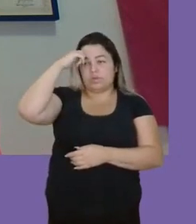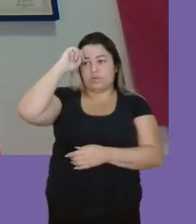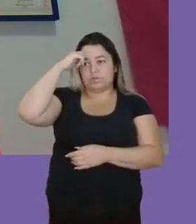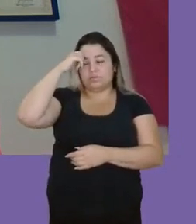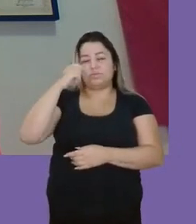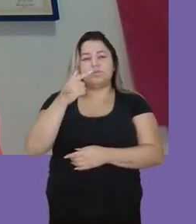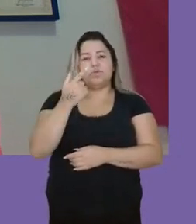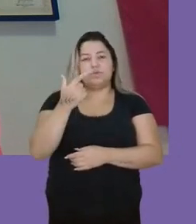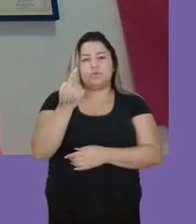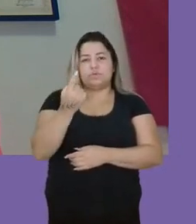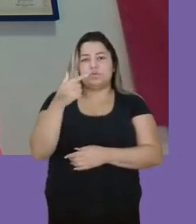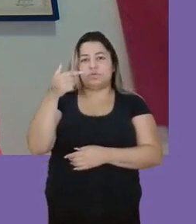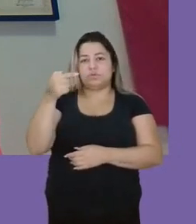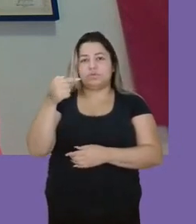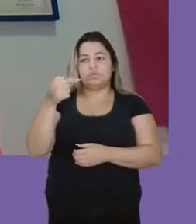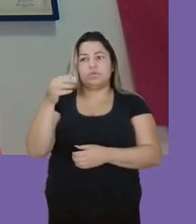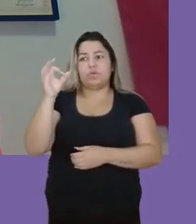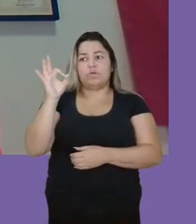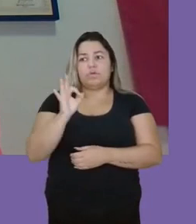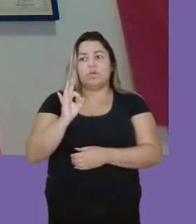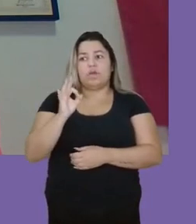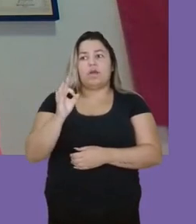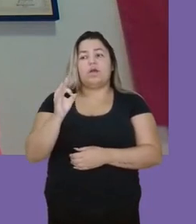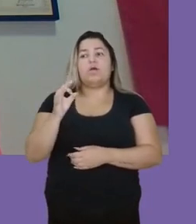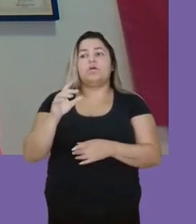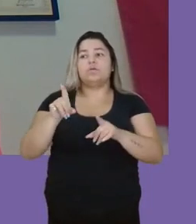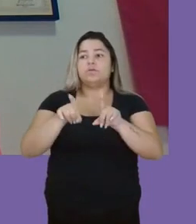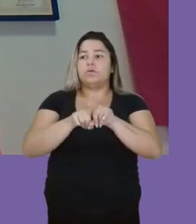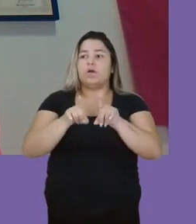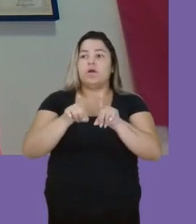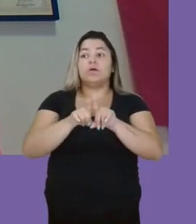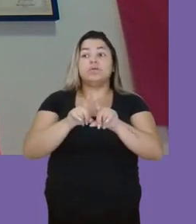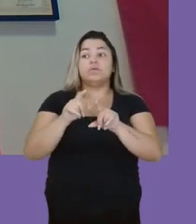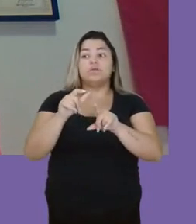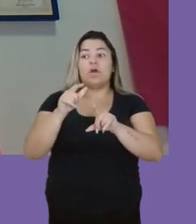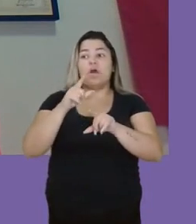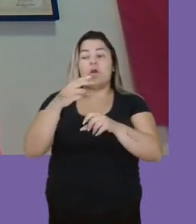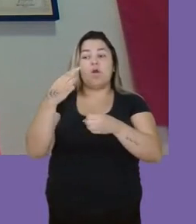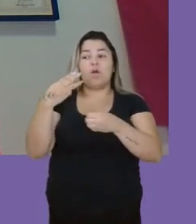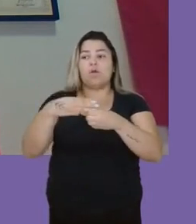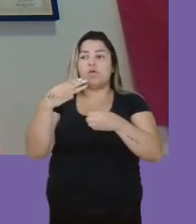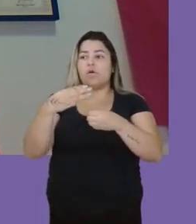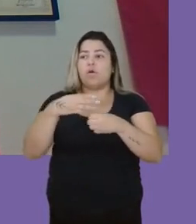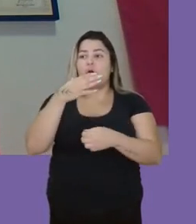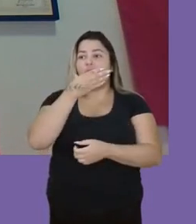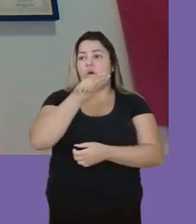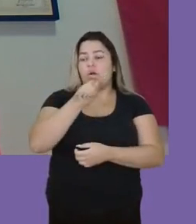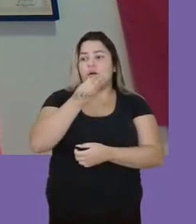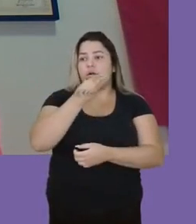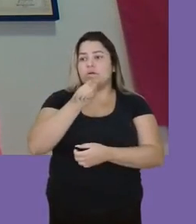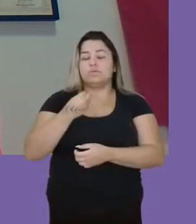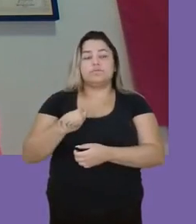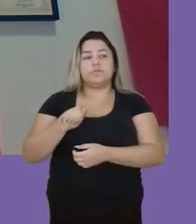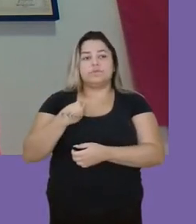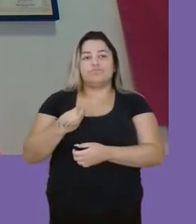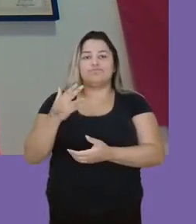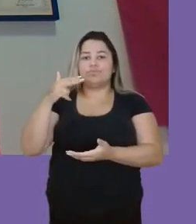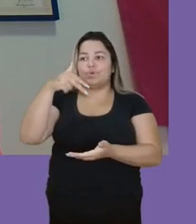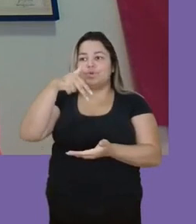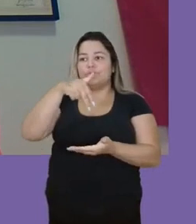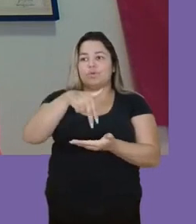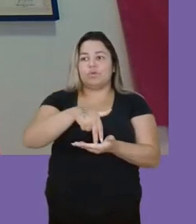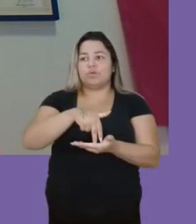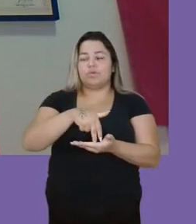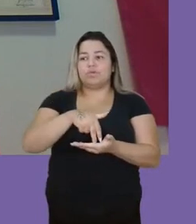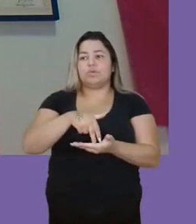municípios brasileiros não tem nenhuma mulher vereadora. Temos vários municípios em que somente homens estão ali, como é no caso,